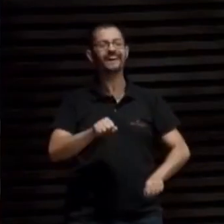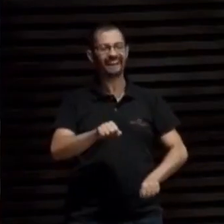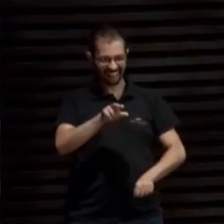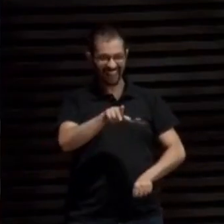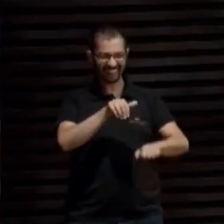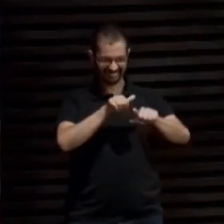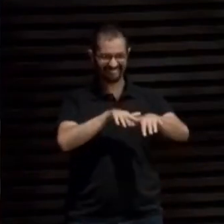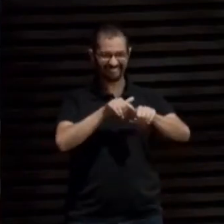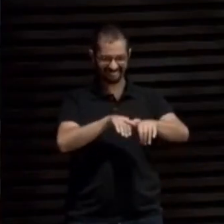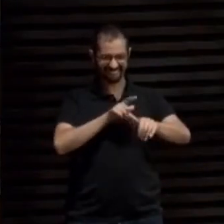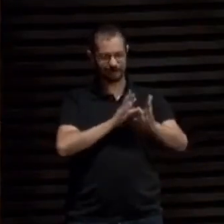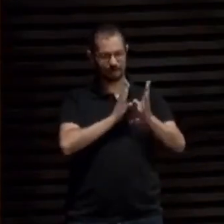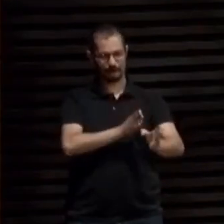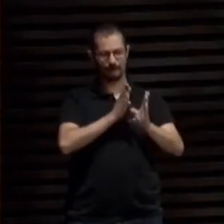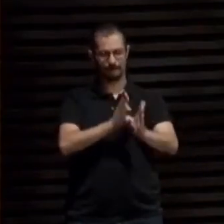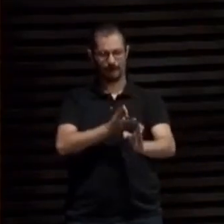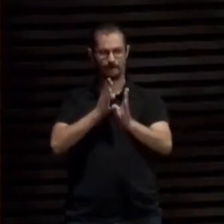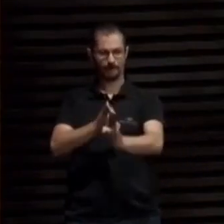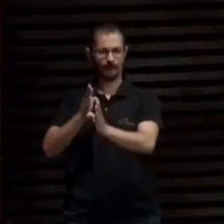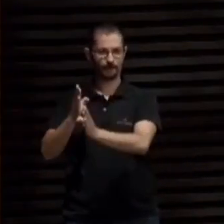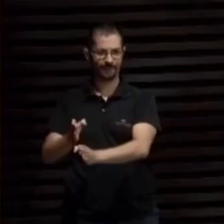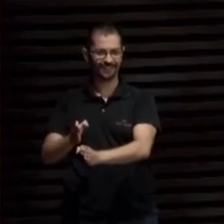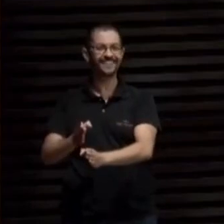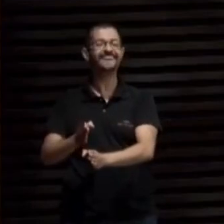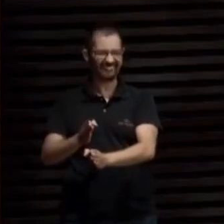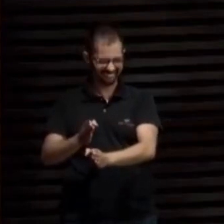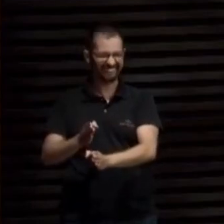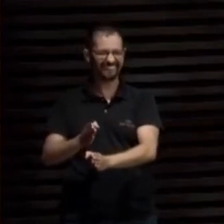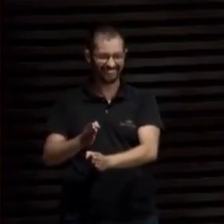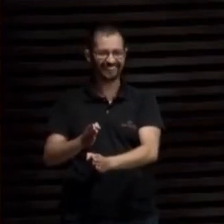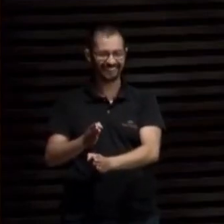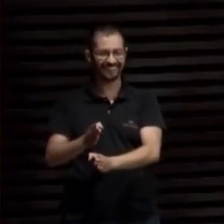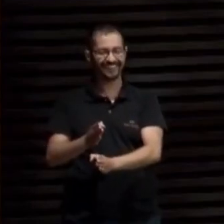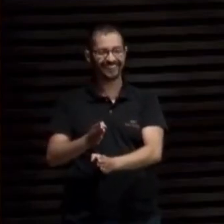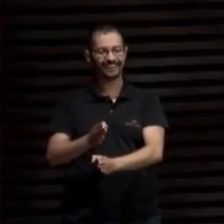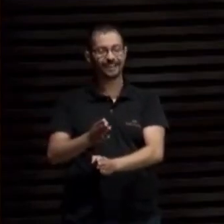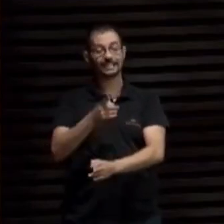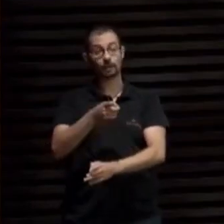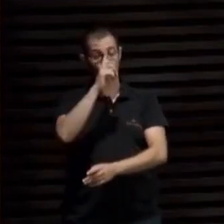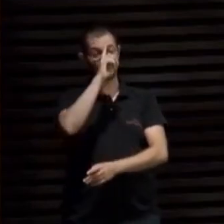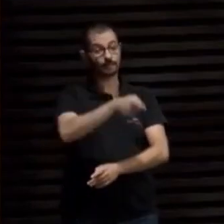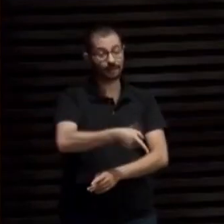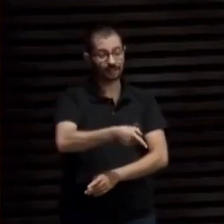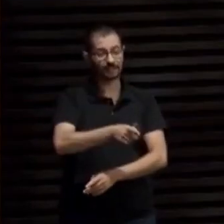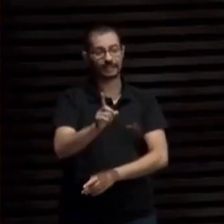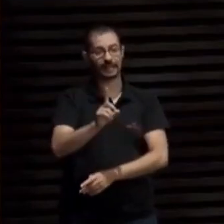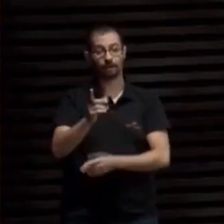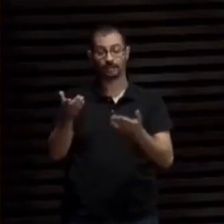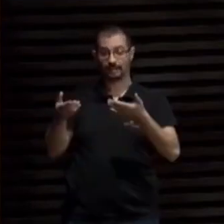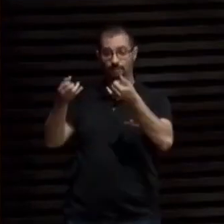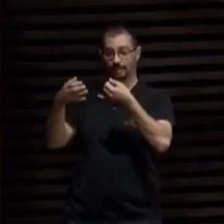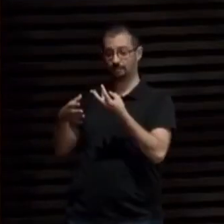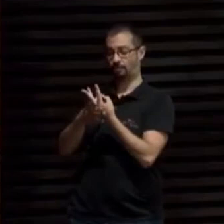Não, Deus não é assim não. Ele precisa tirar nós de nós e botar Ele em nós.